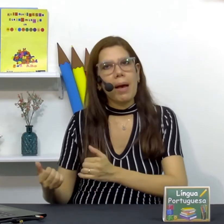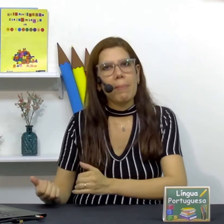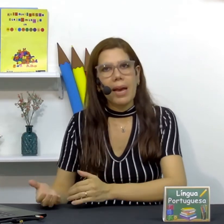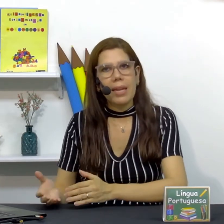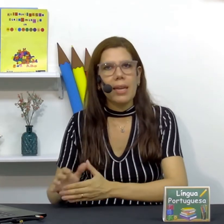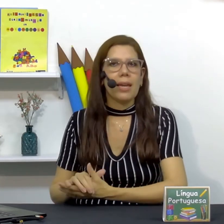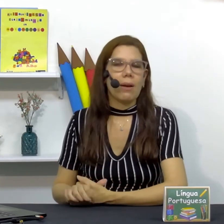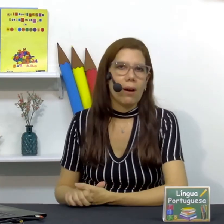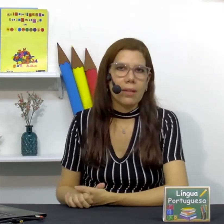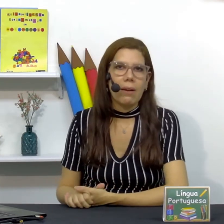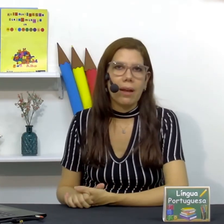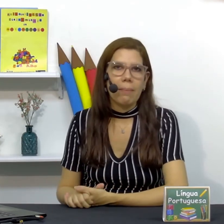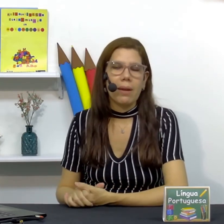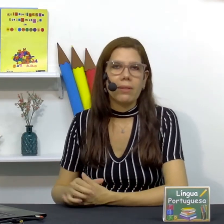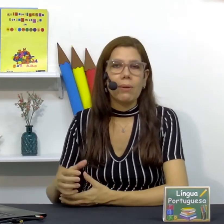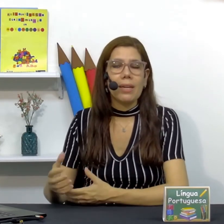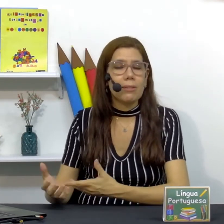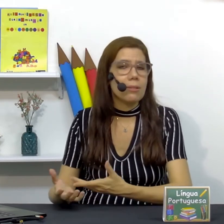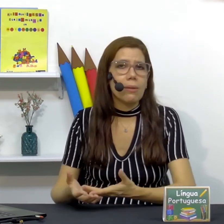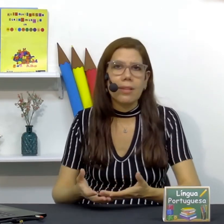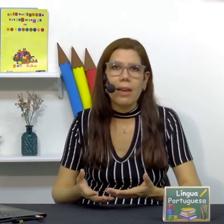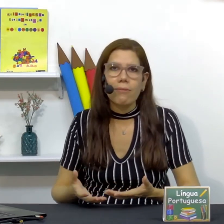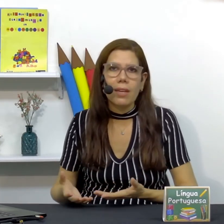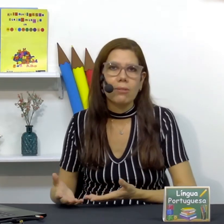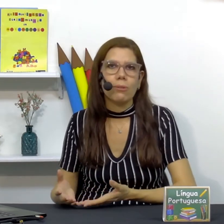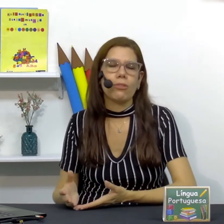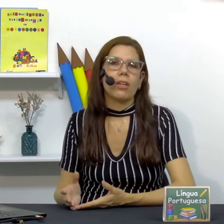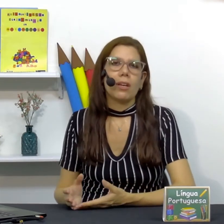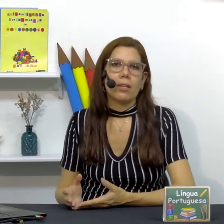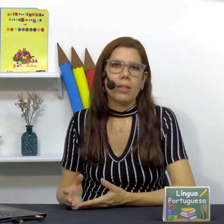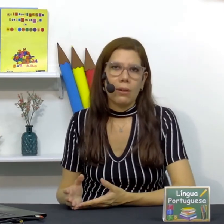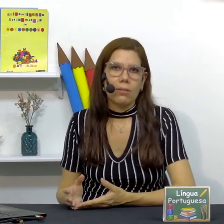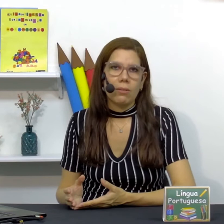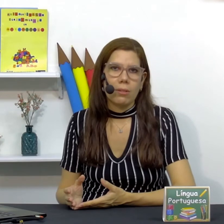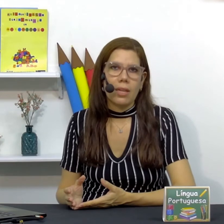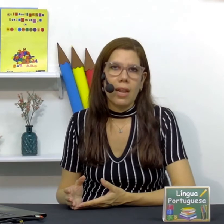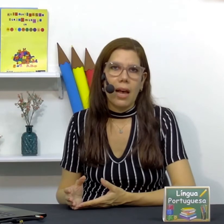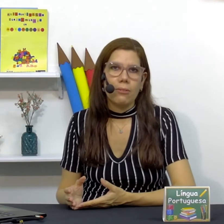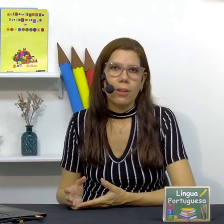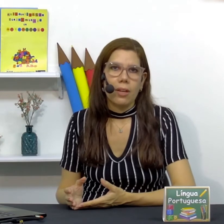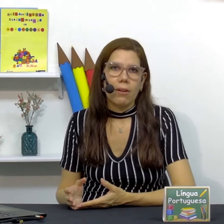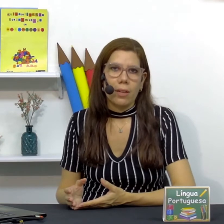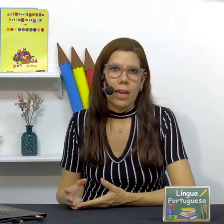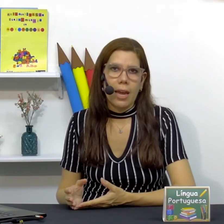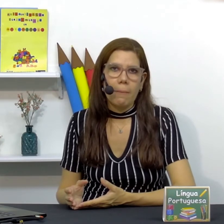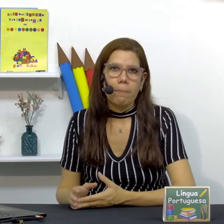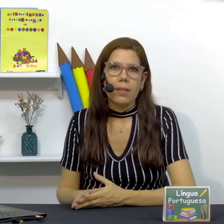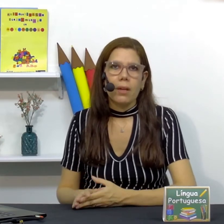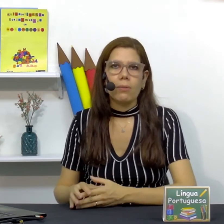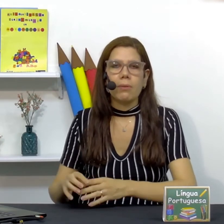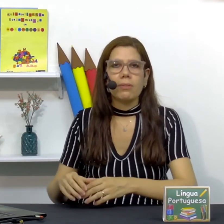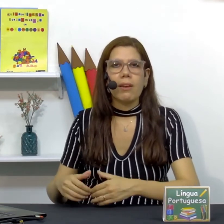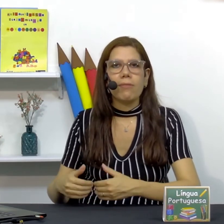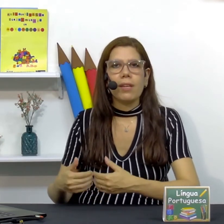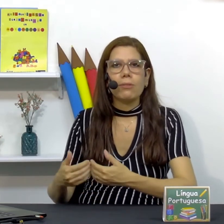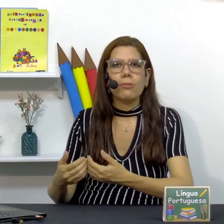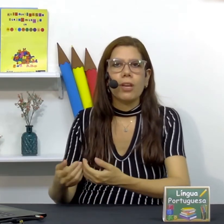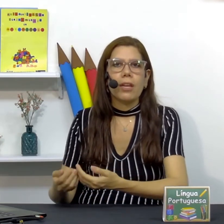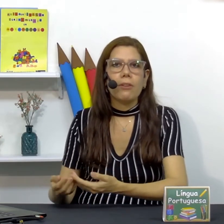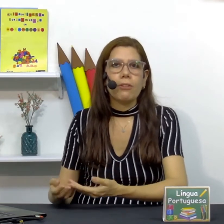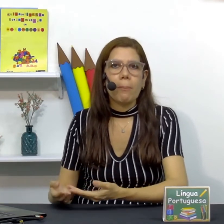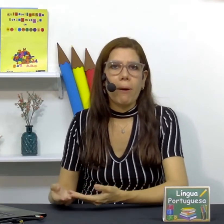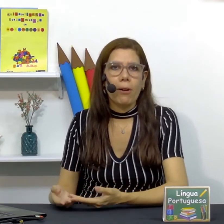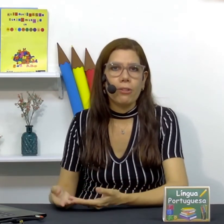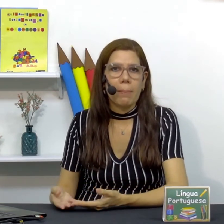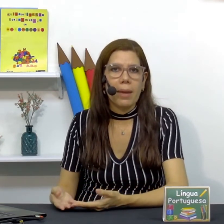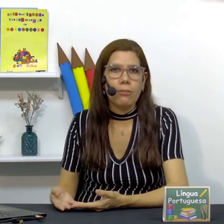que vão à barbearia cortar o cabelo. Então, isso são serviços na nossa sociedade, ok? Então, são serviços